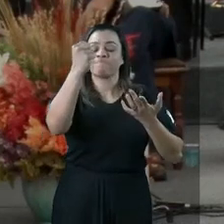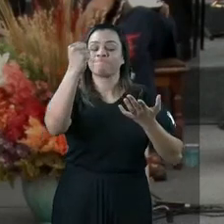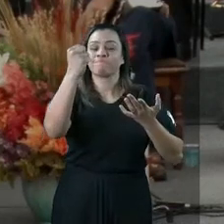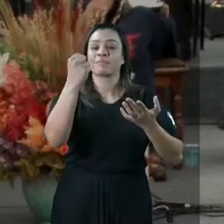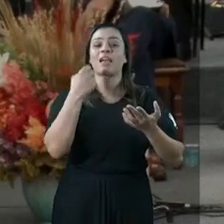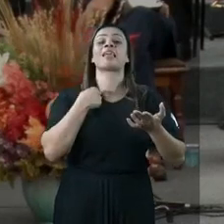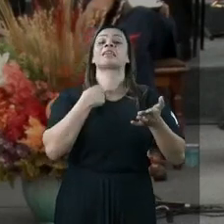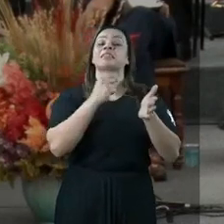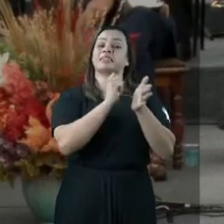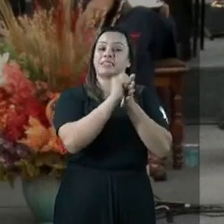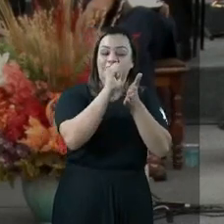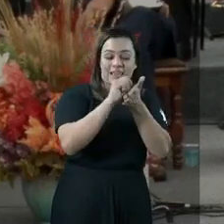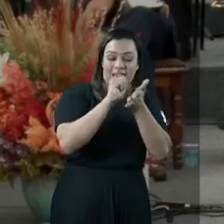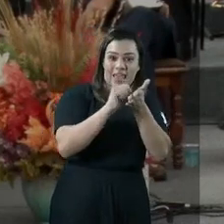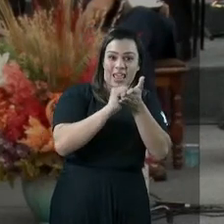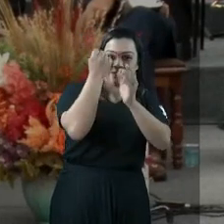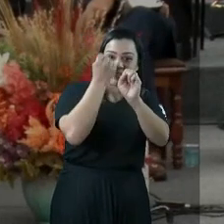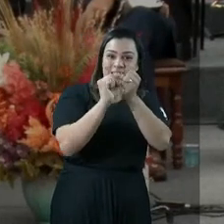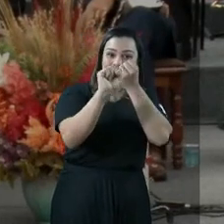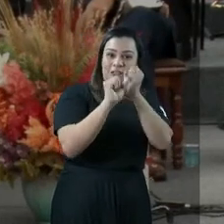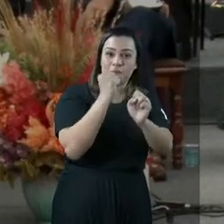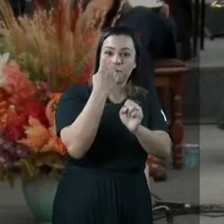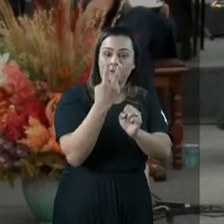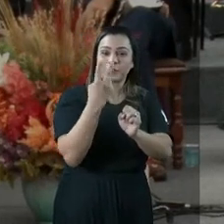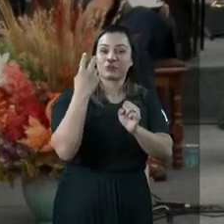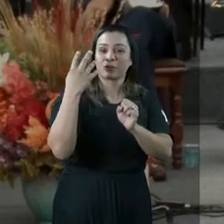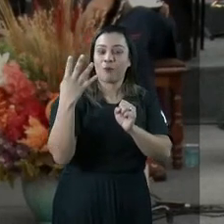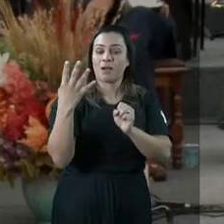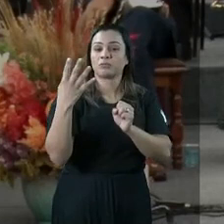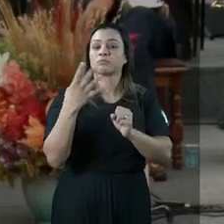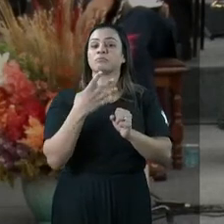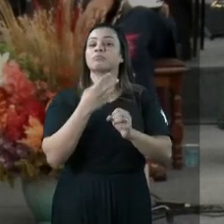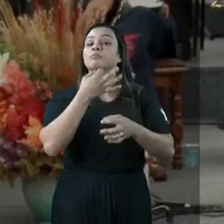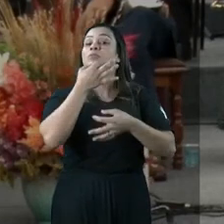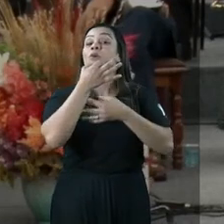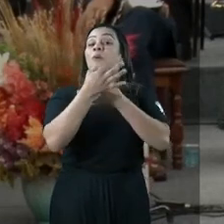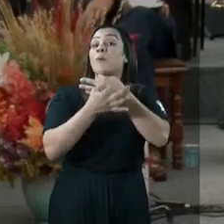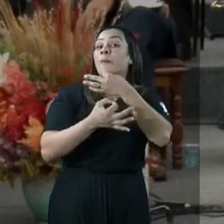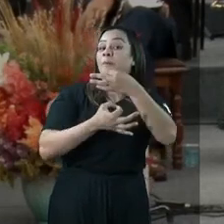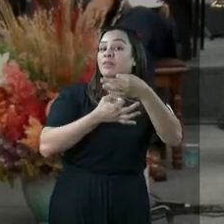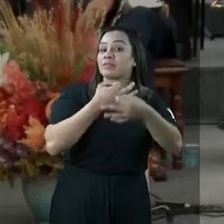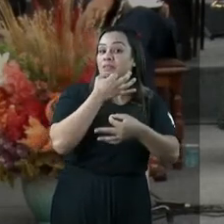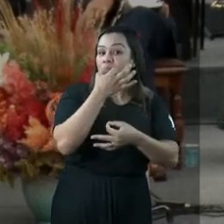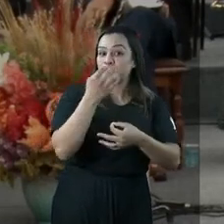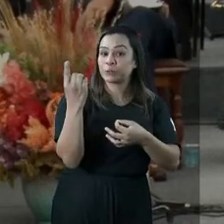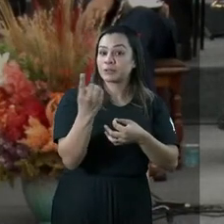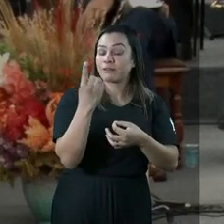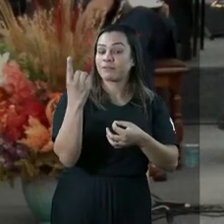24. Warren Wiersbe, no seu comentário exegético e